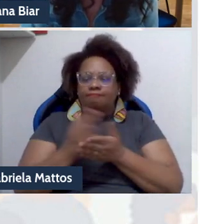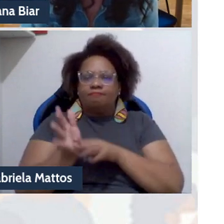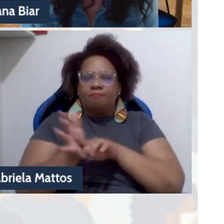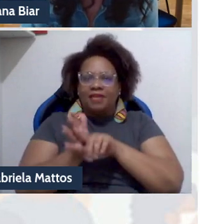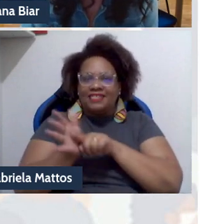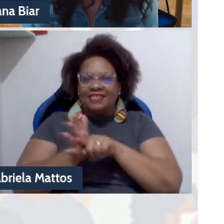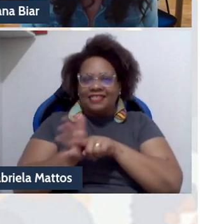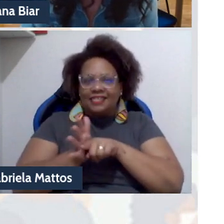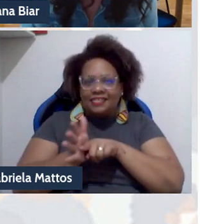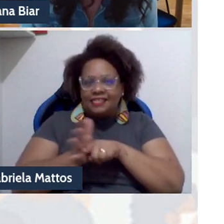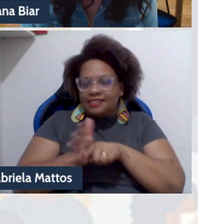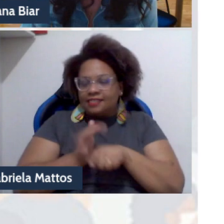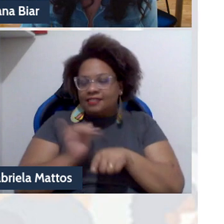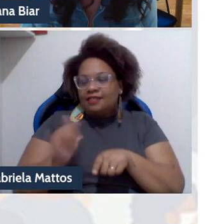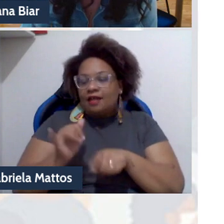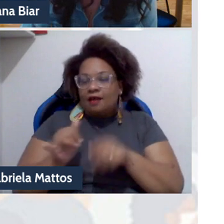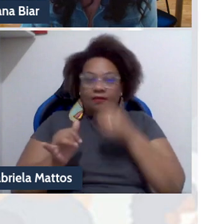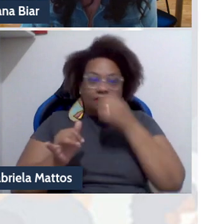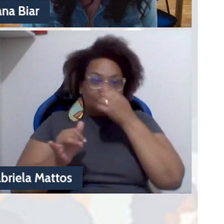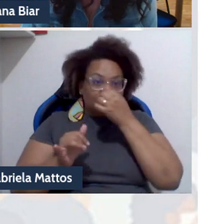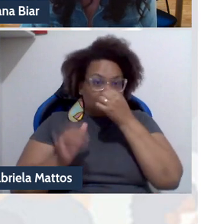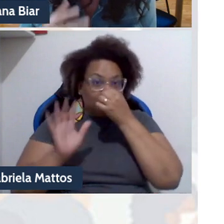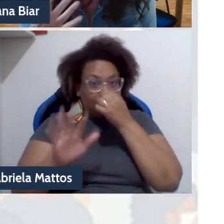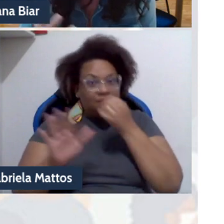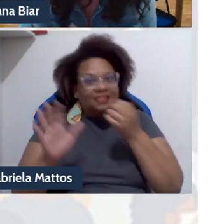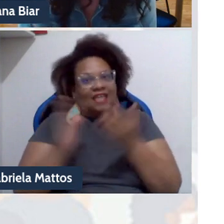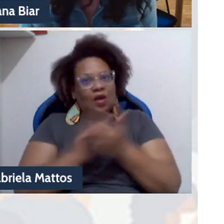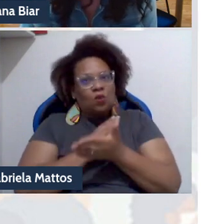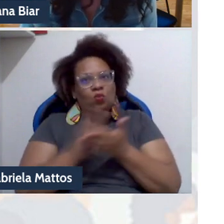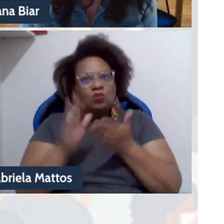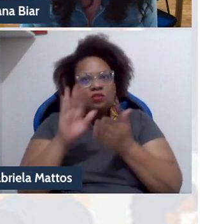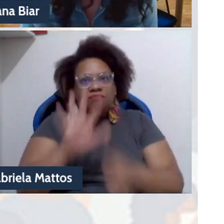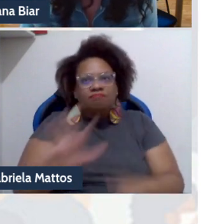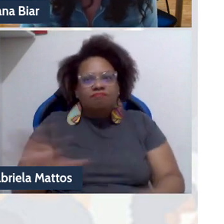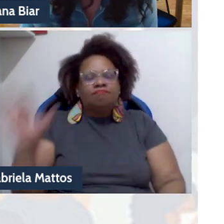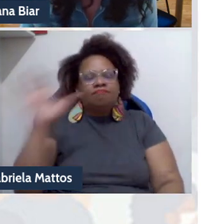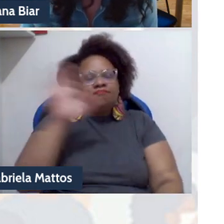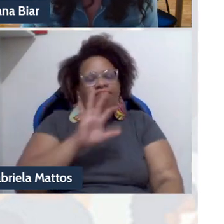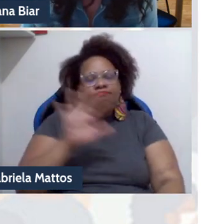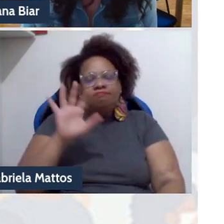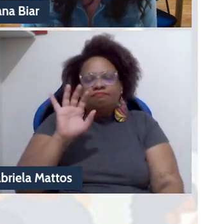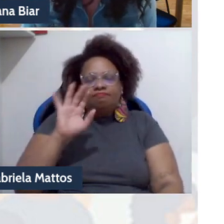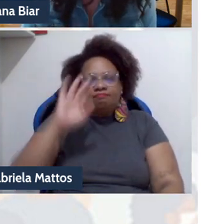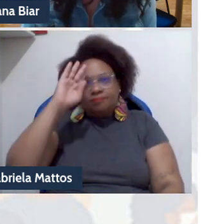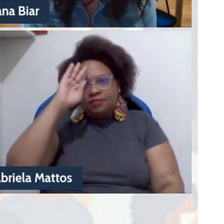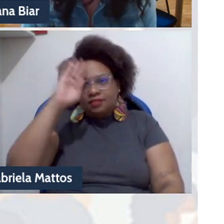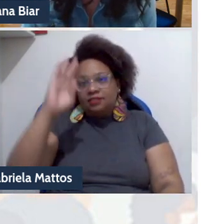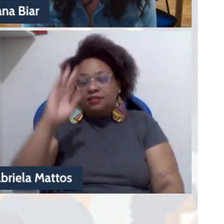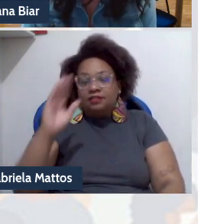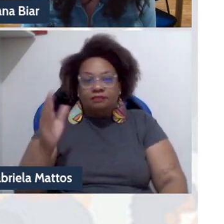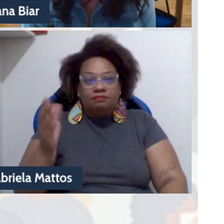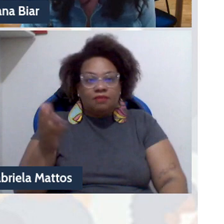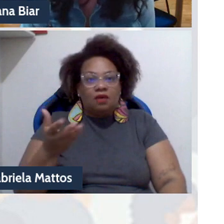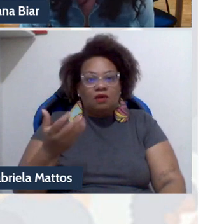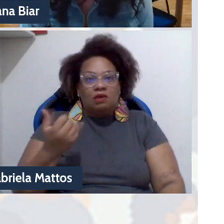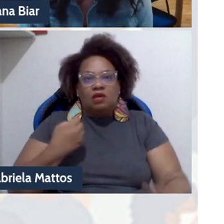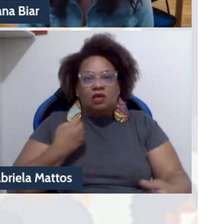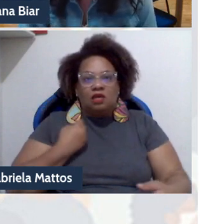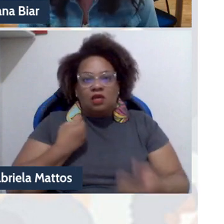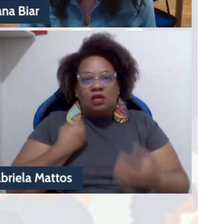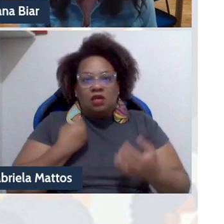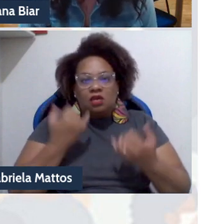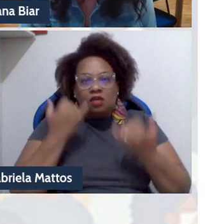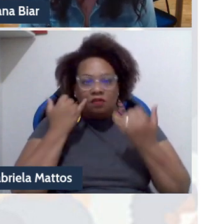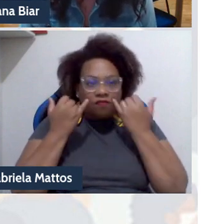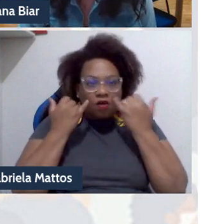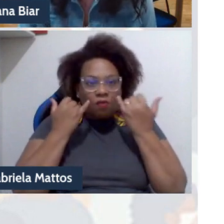narrativa, mas certas demandas desse cenário, especialmente, né, estou me referindo aqui a números, por exemplo, da agência Lupa, mostra